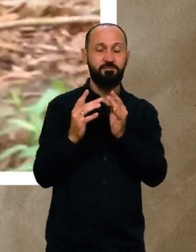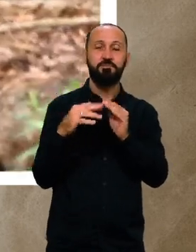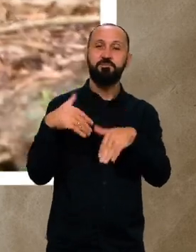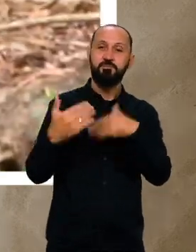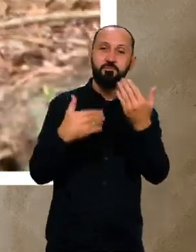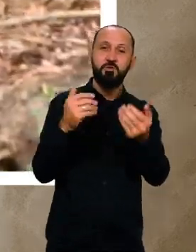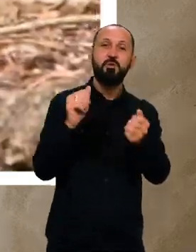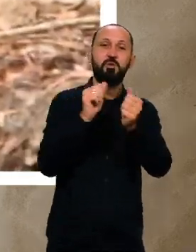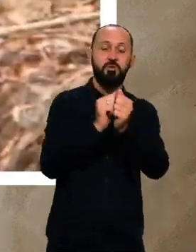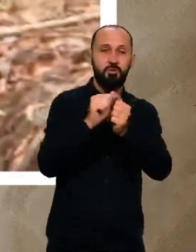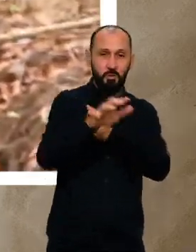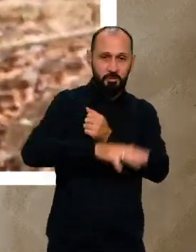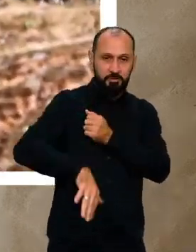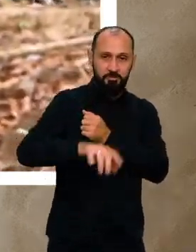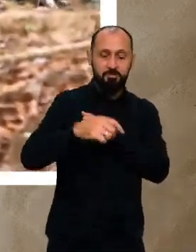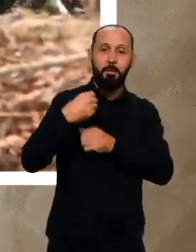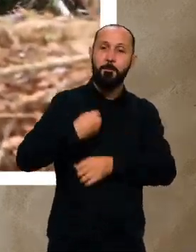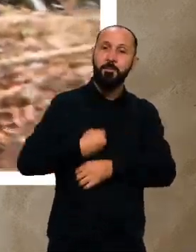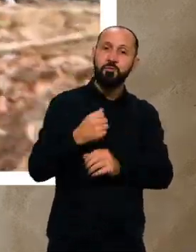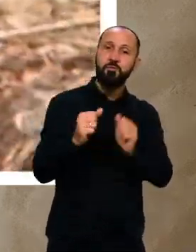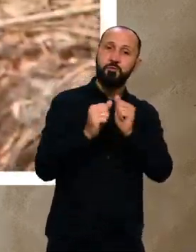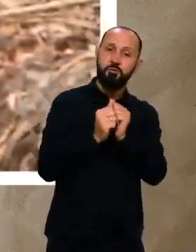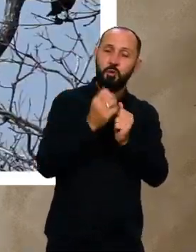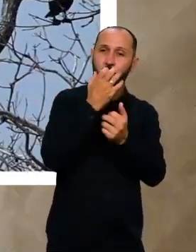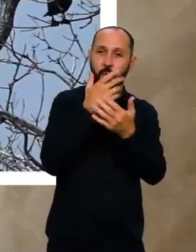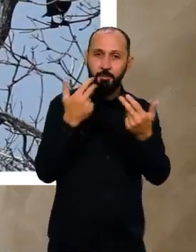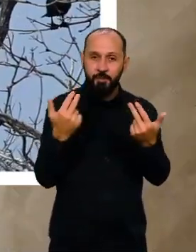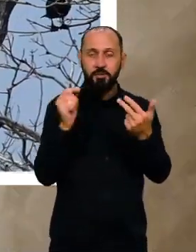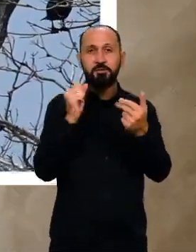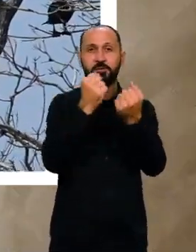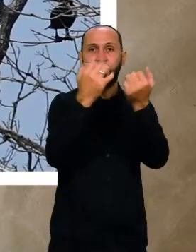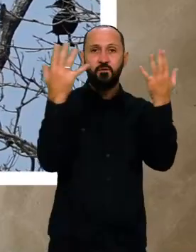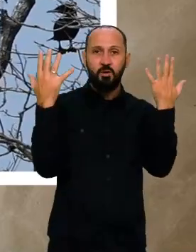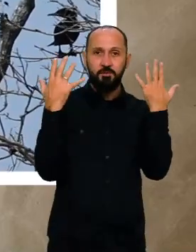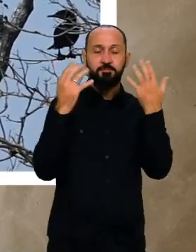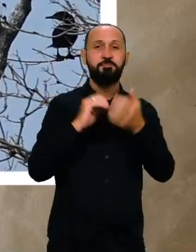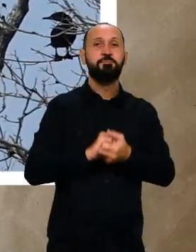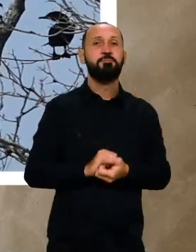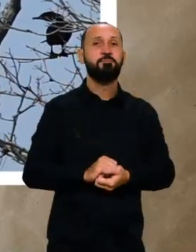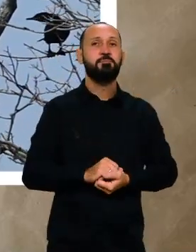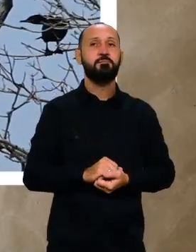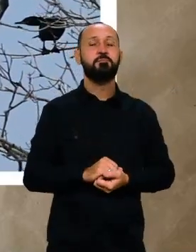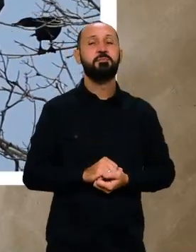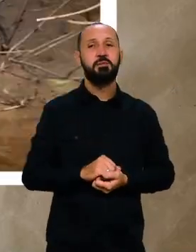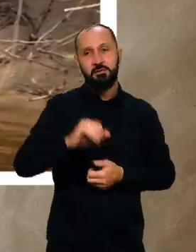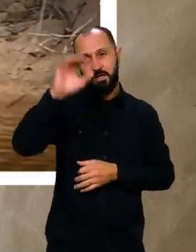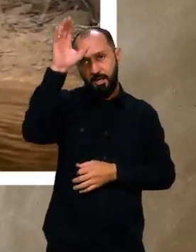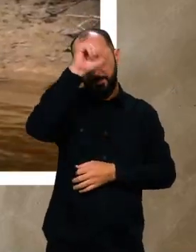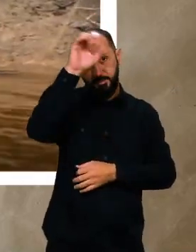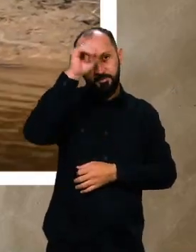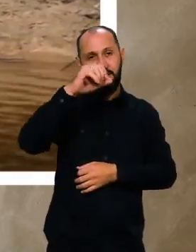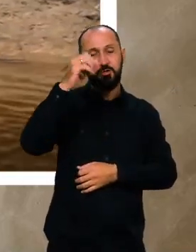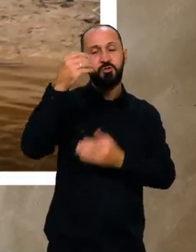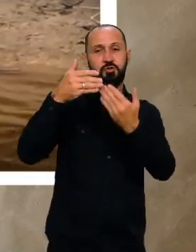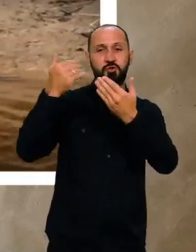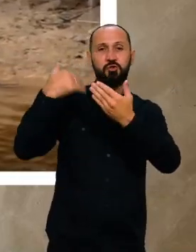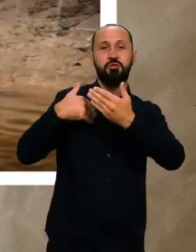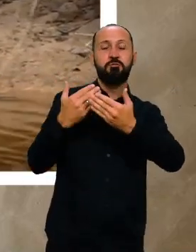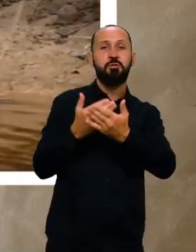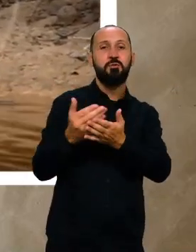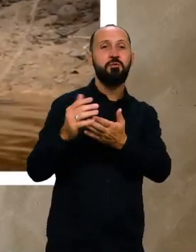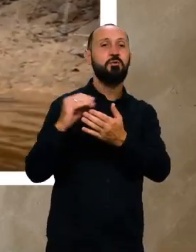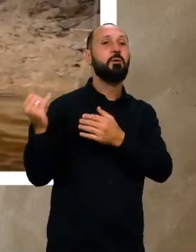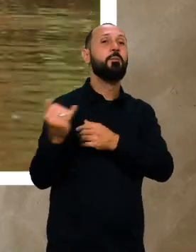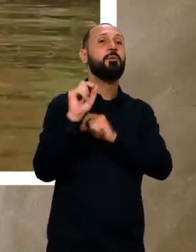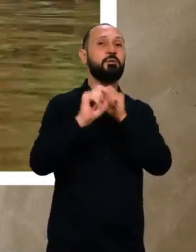para conviver e crescer com aquele bioma. Então você faz parte com os animais, faz parte com a floresta. E esse aprendizado